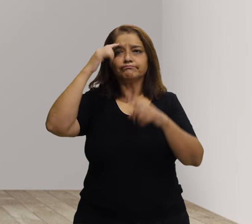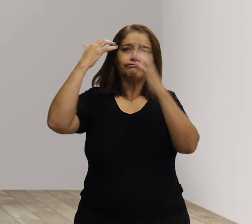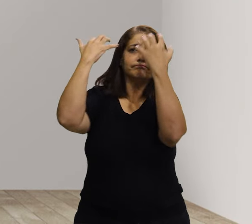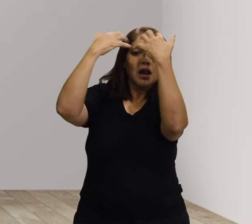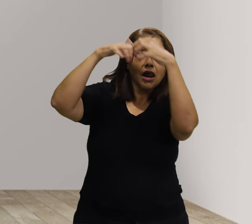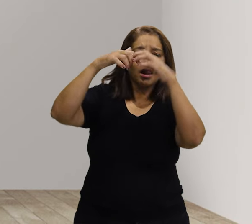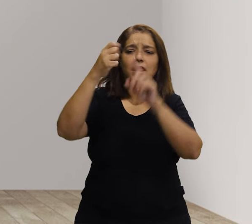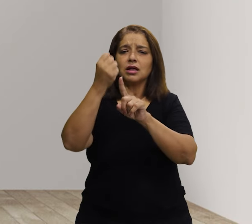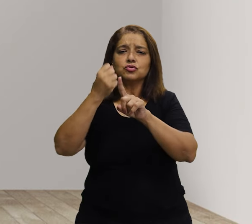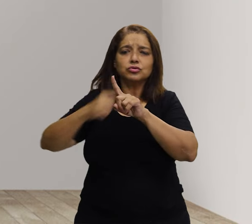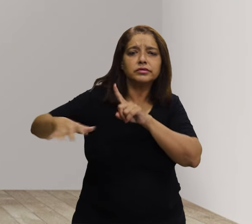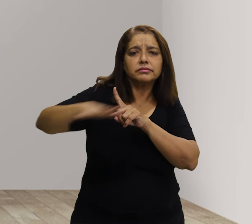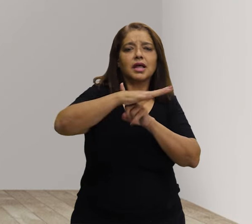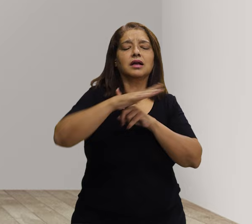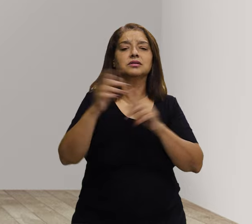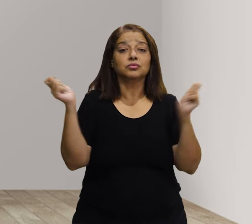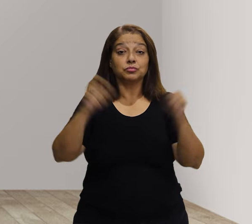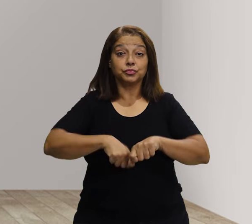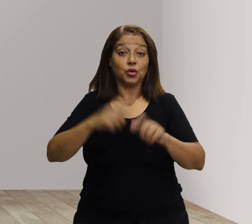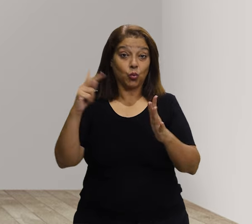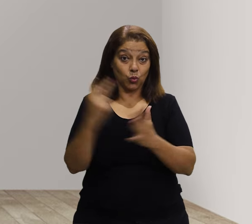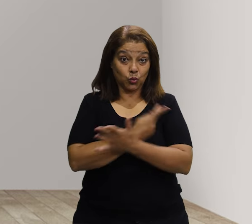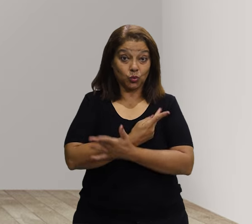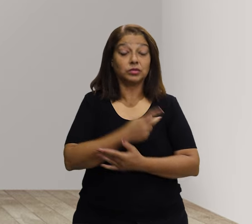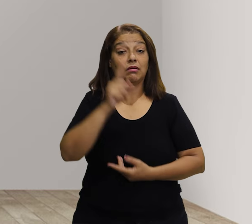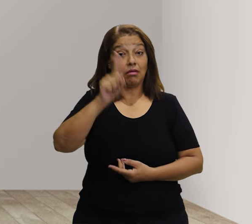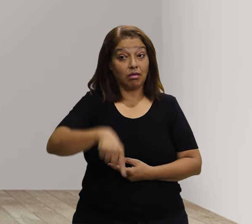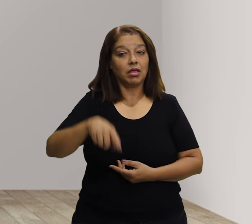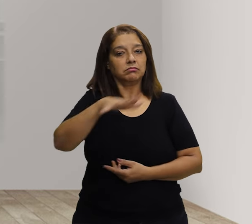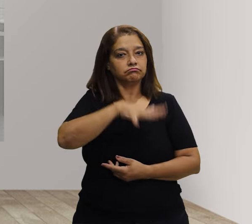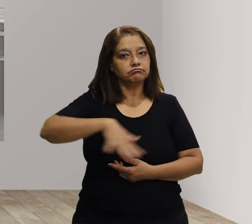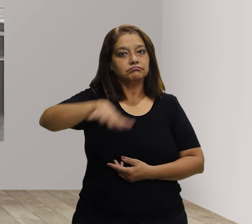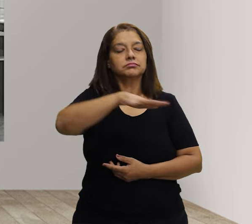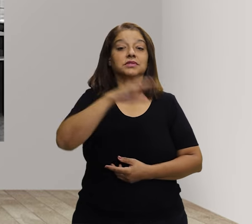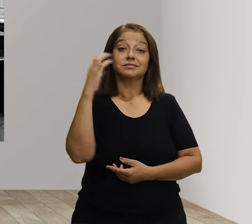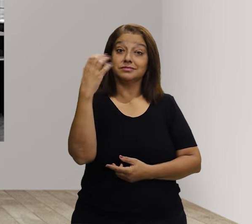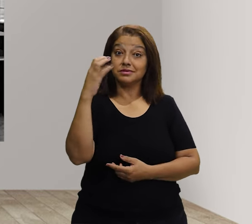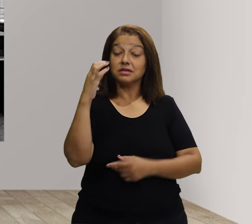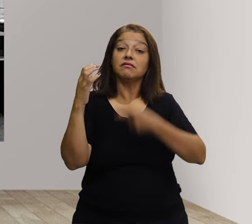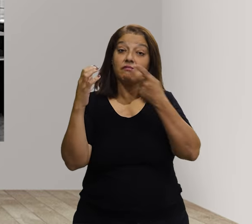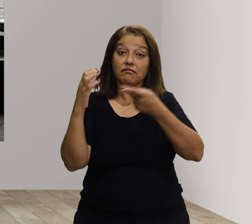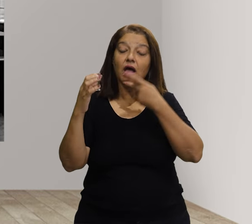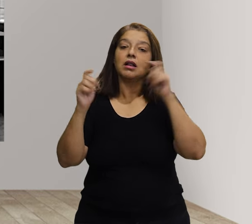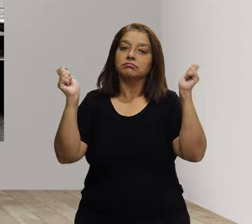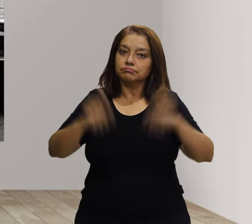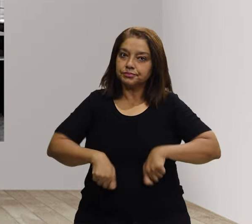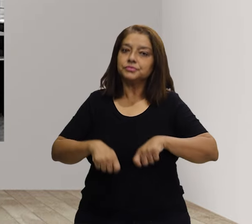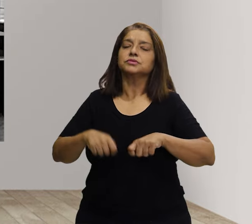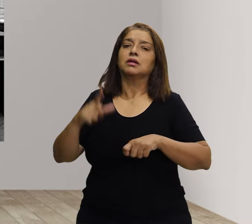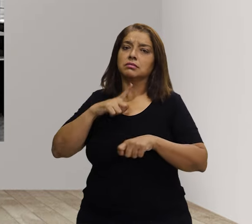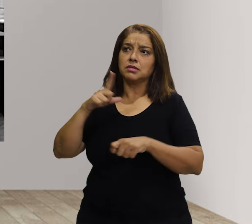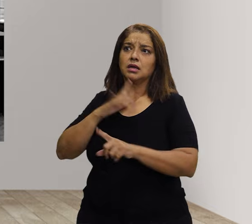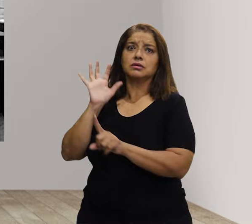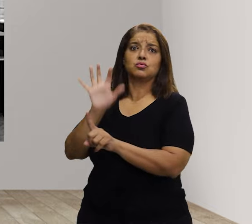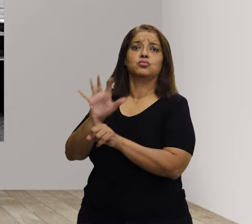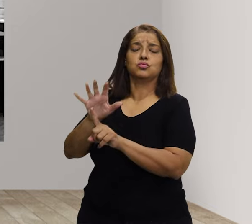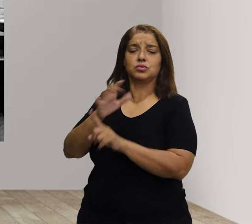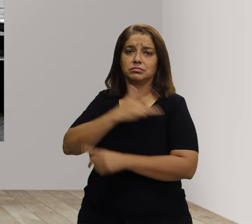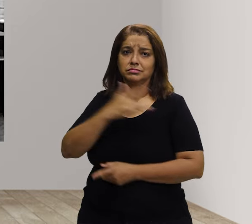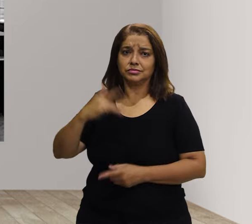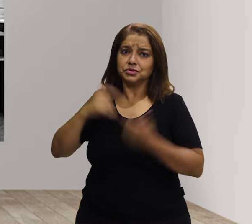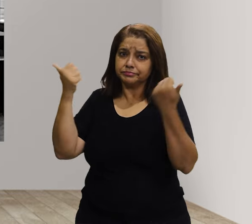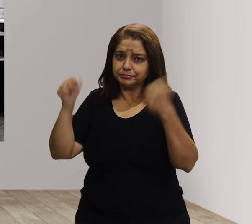ergonomia, podem comprometer a saúde mental dos profissionais da educação. Em primeiro lugar, destaco os